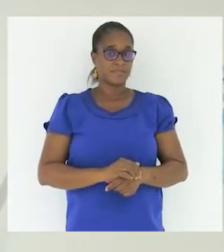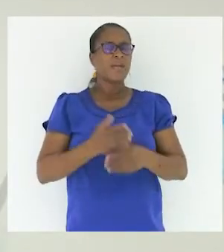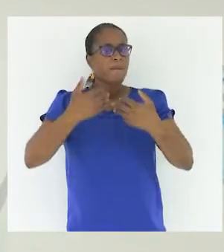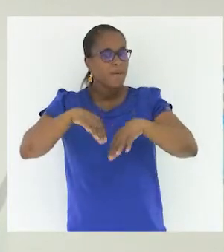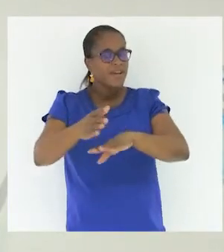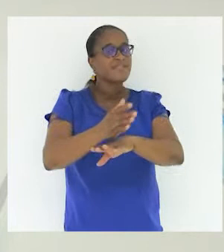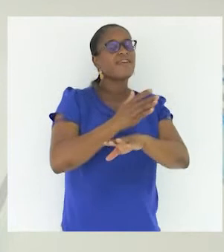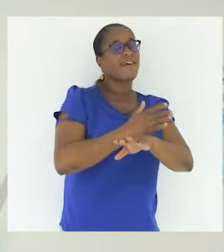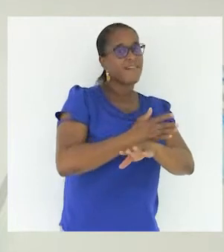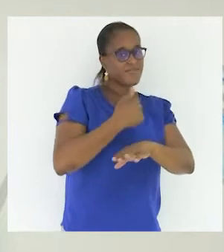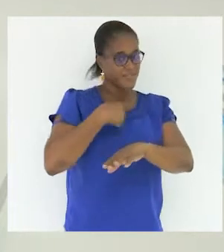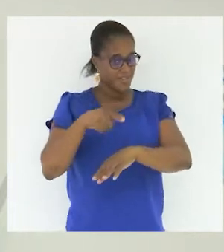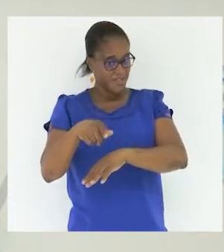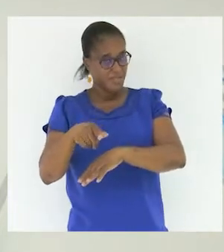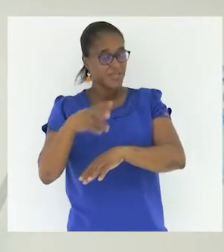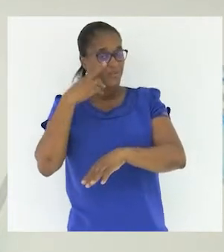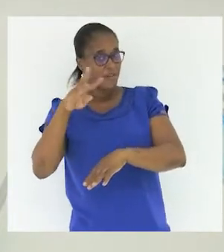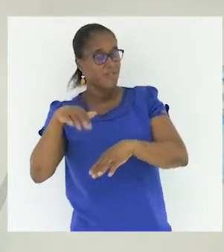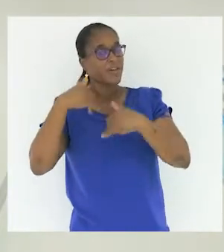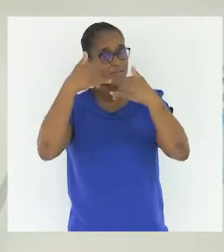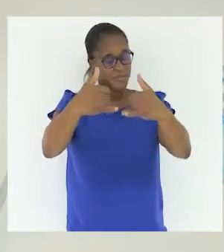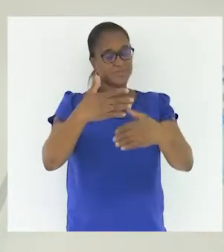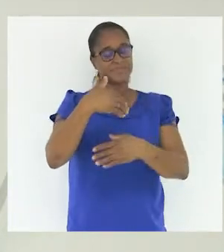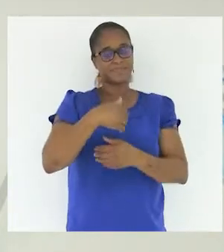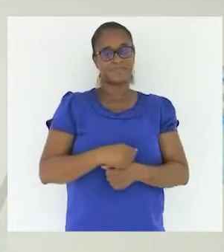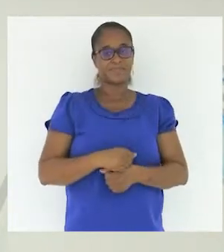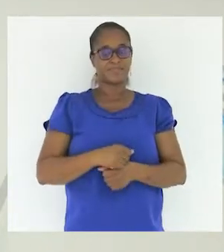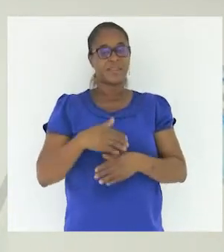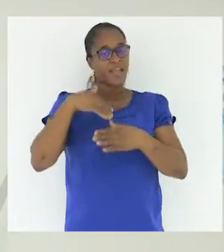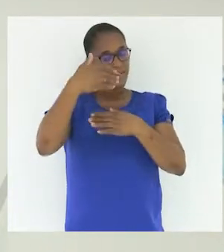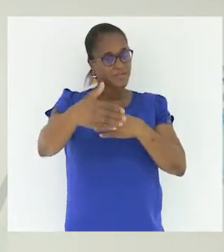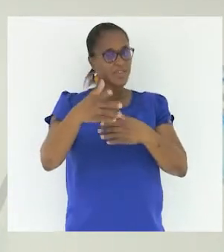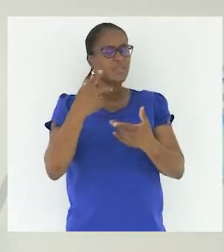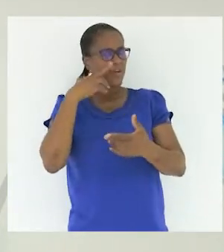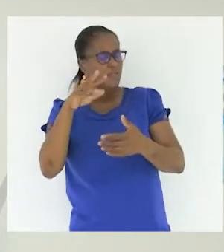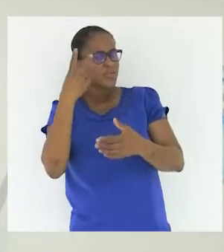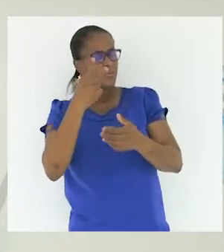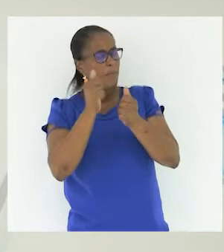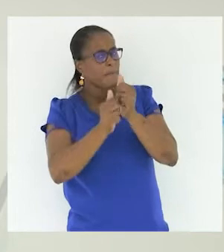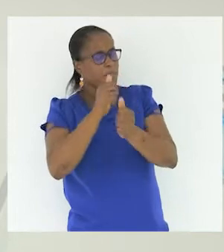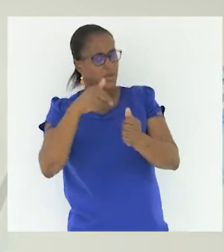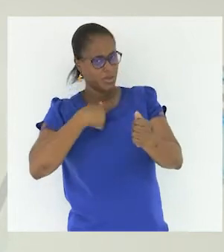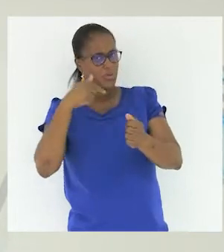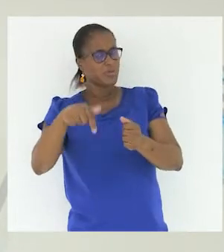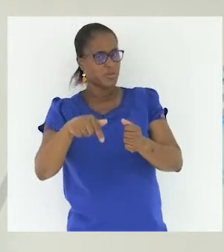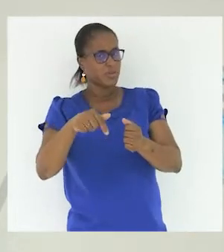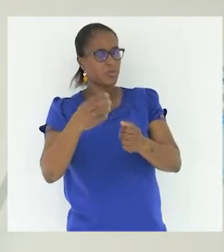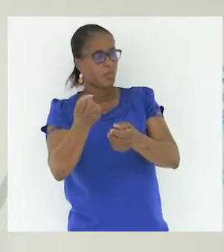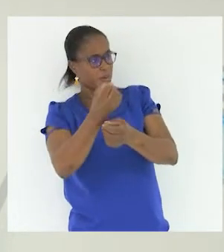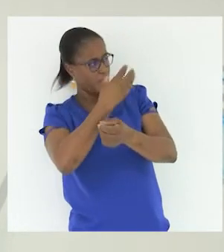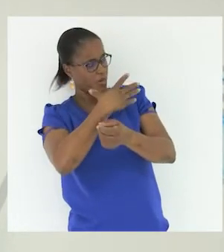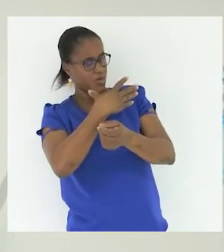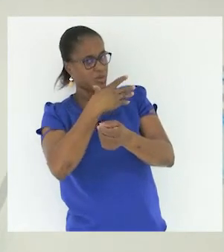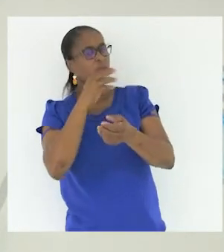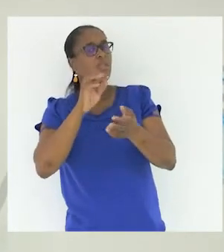Mas antes, isso vamos ver mais à frente. Antes vamos ver 2 folhetos que eu trouxe no PowerPoint, no